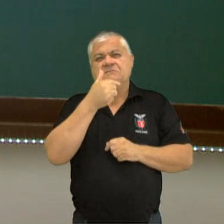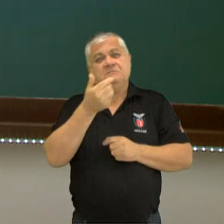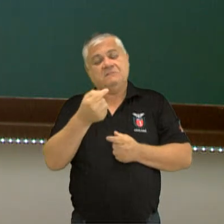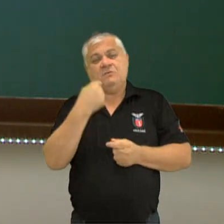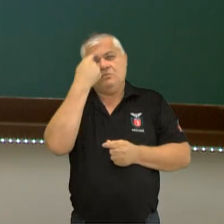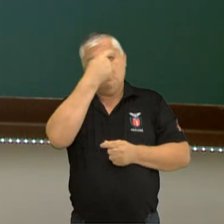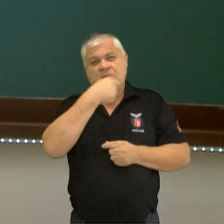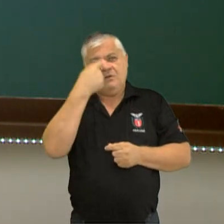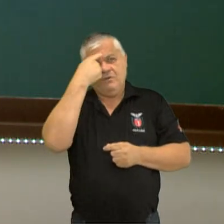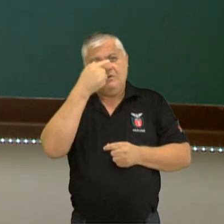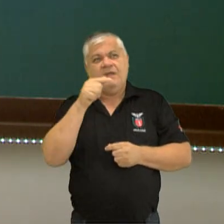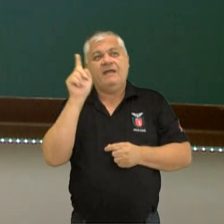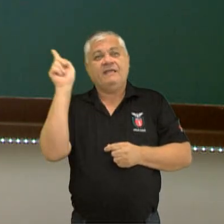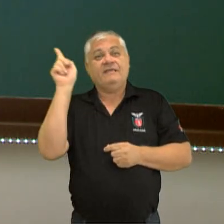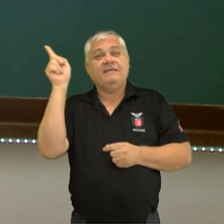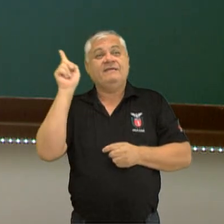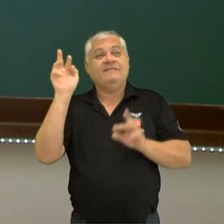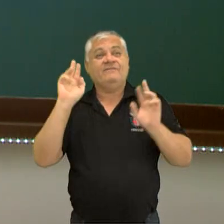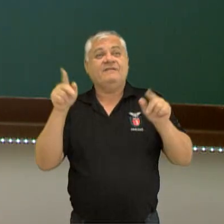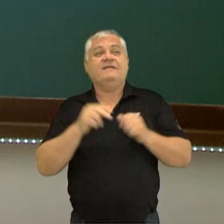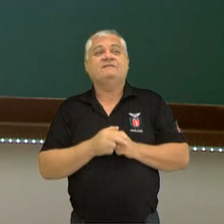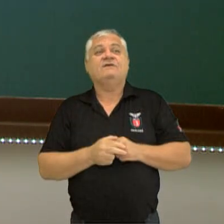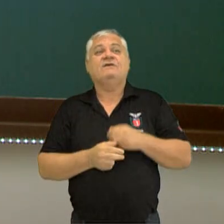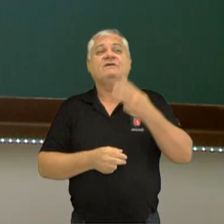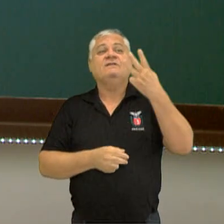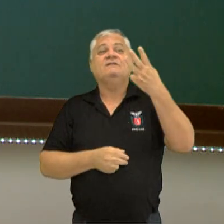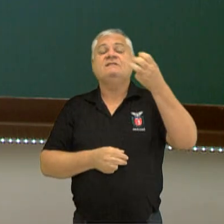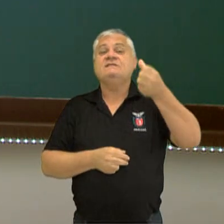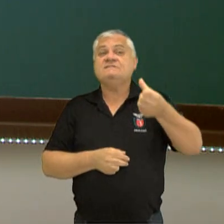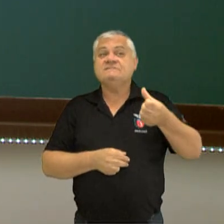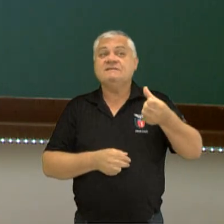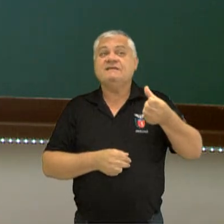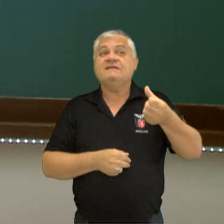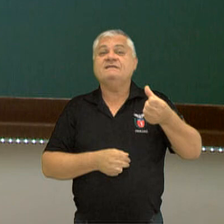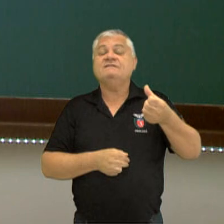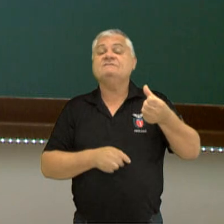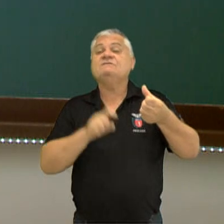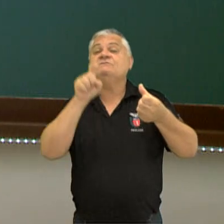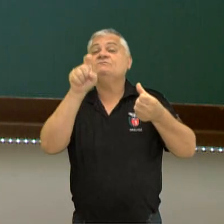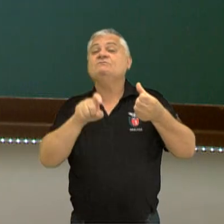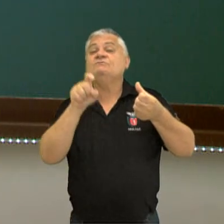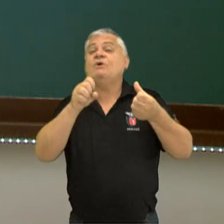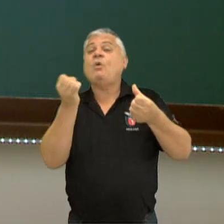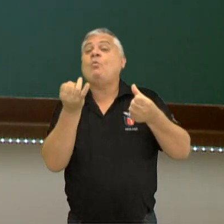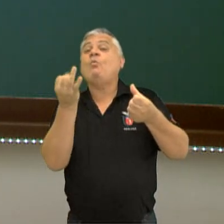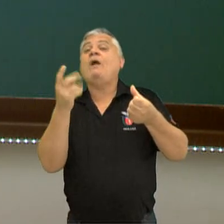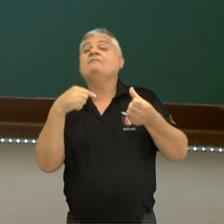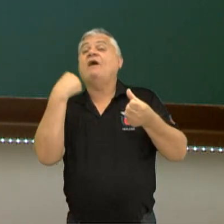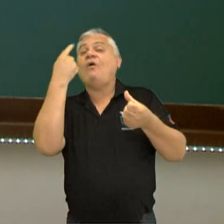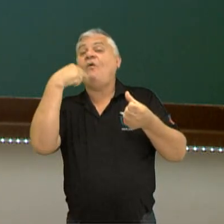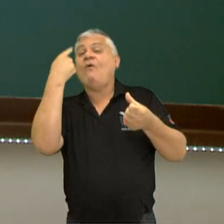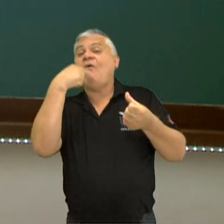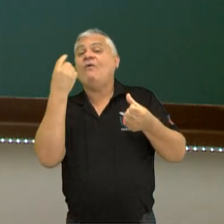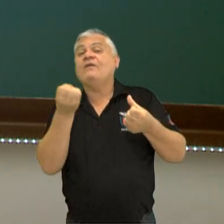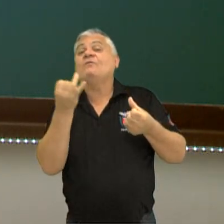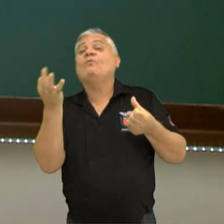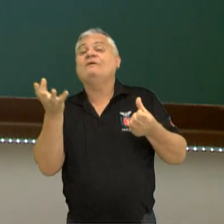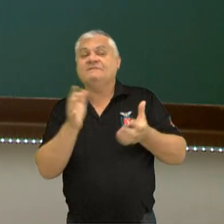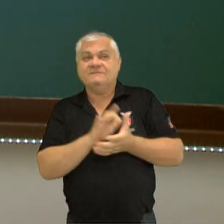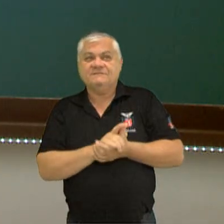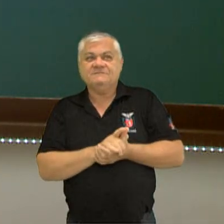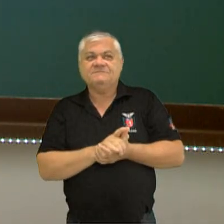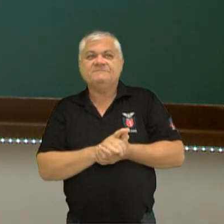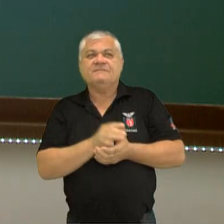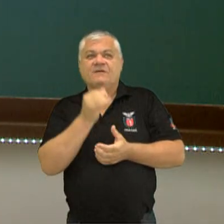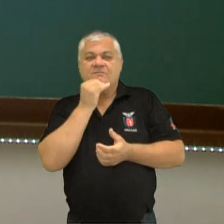o exemplo que eu passei, aqui já a segunda linha, 36 minutos são 0,60 em horas. Isso quer